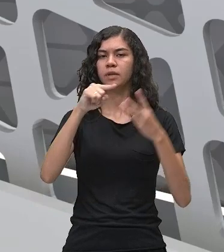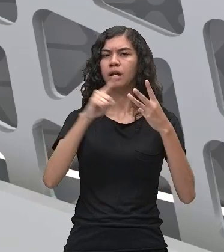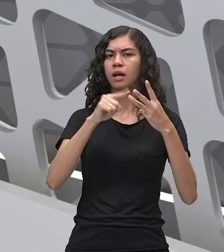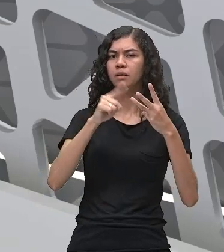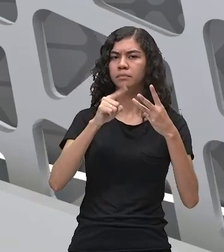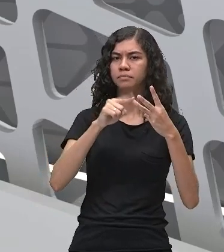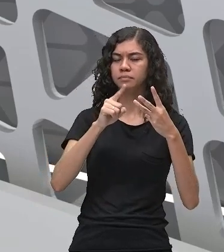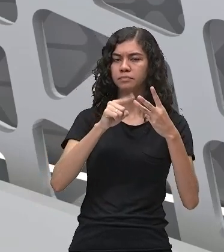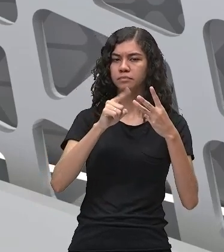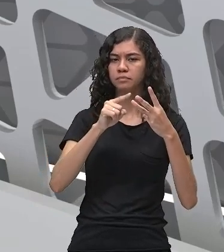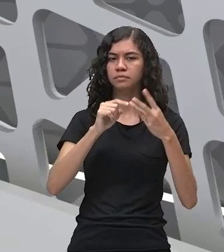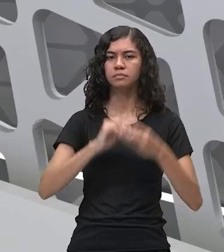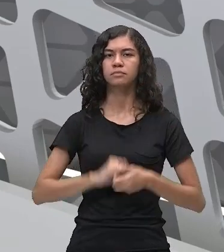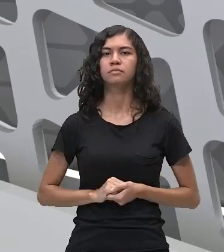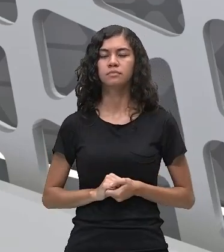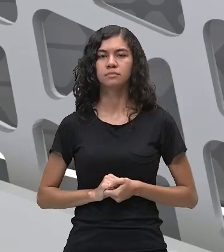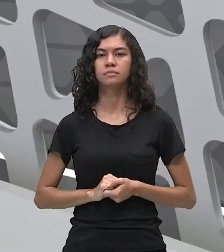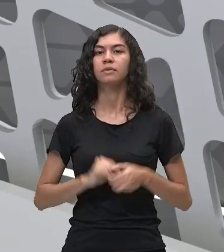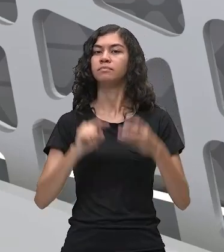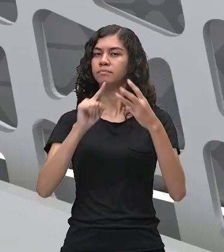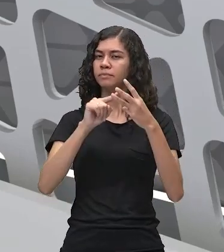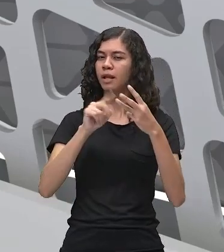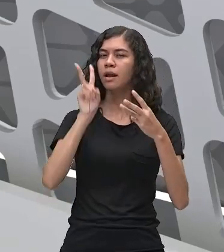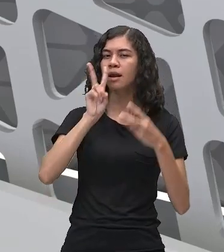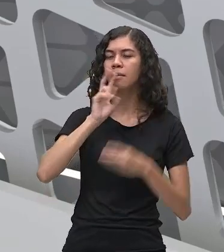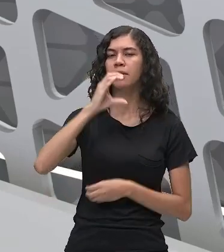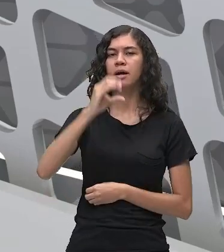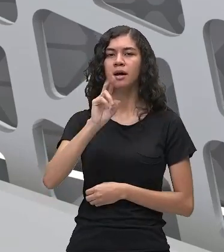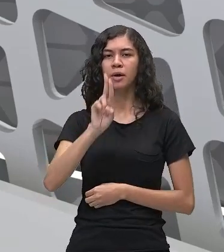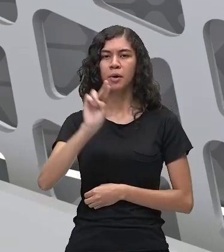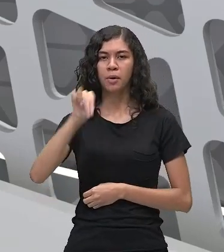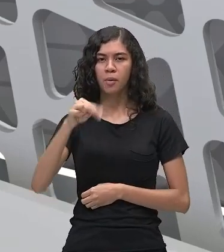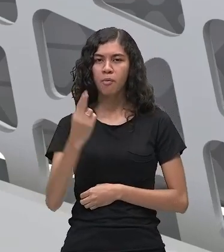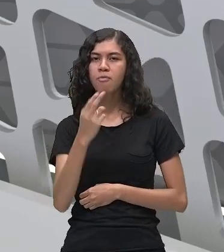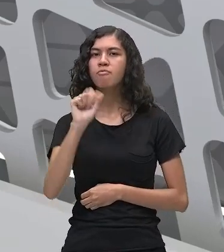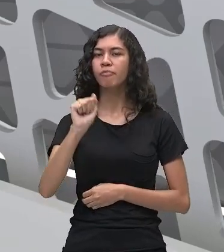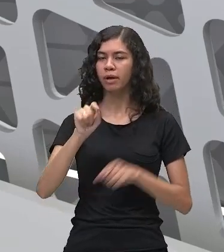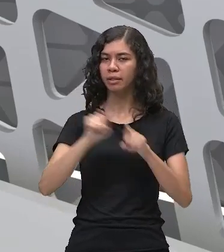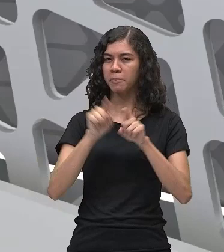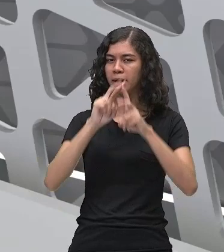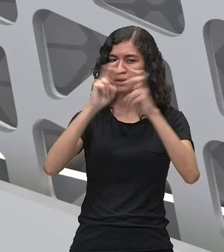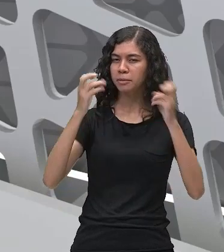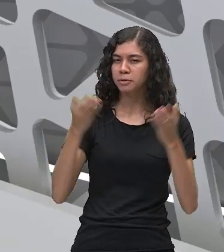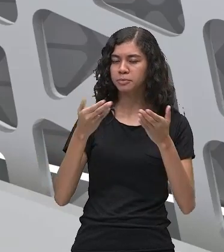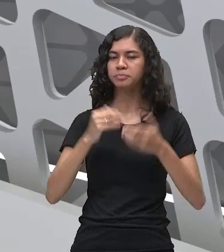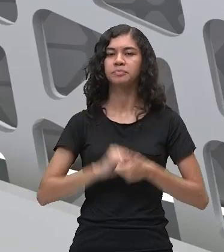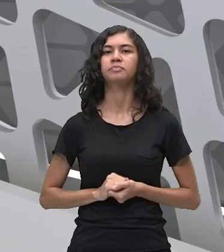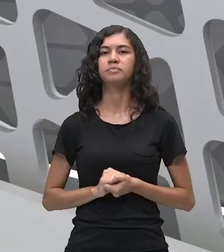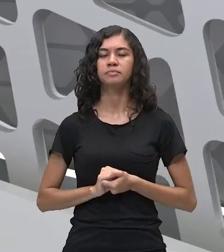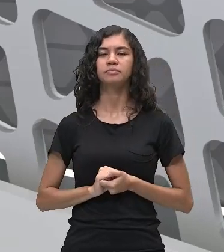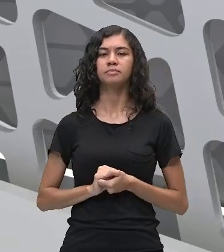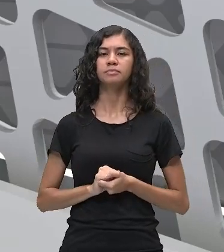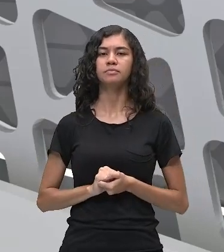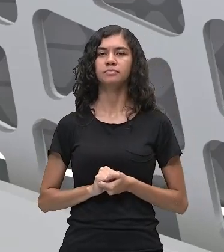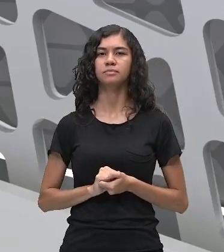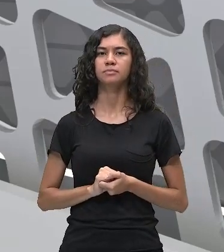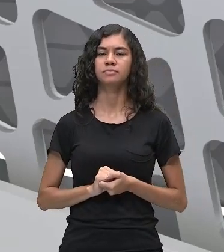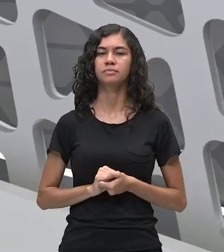as roldanas, né? E cunha. Muito bem, falamos